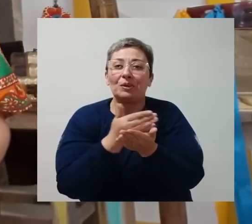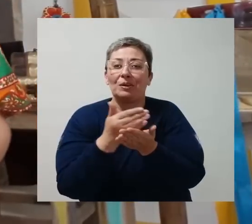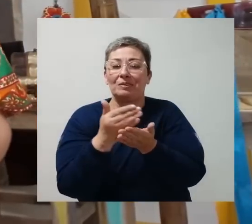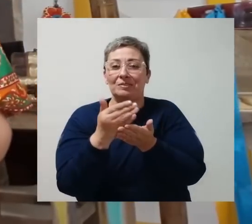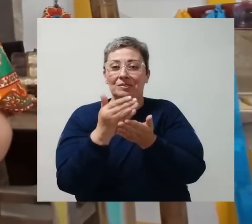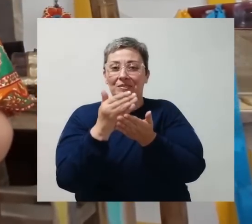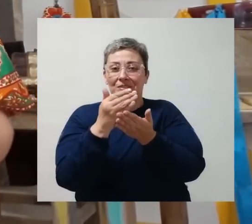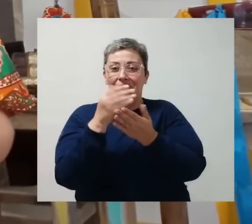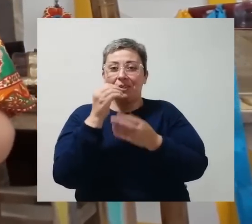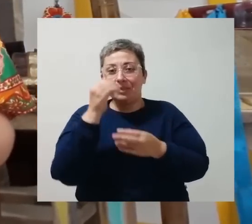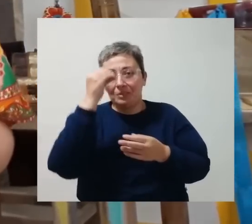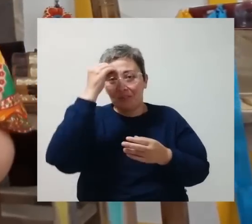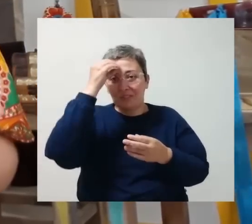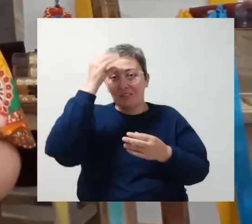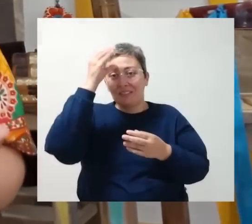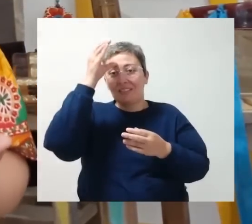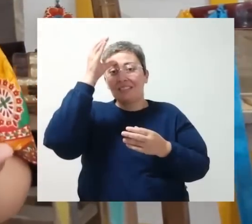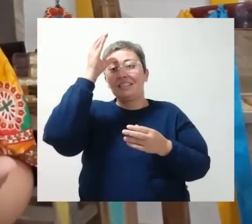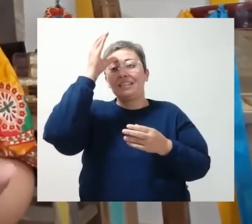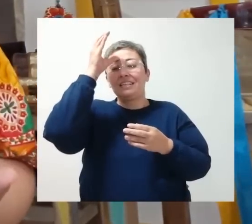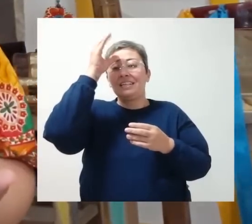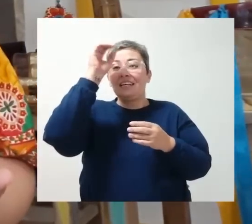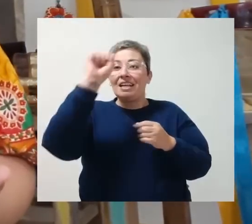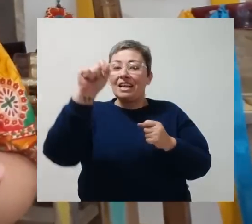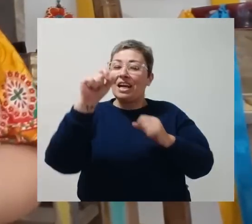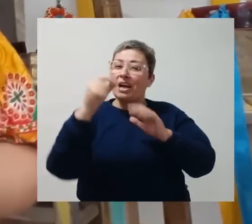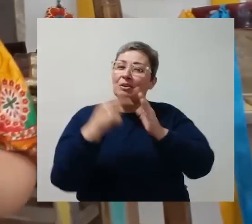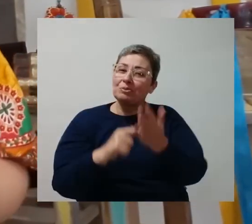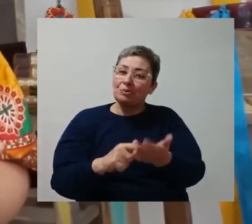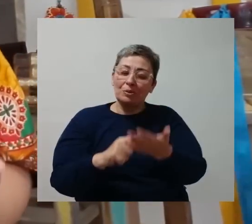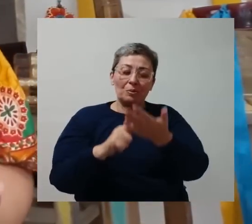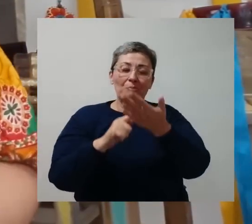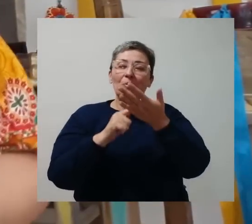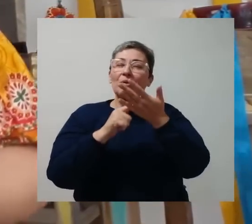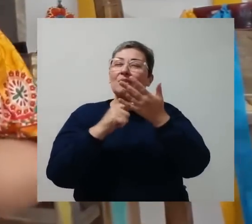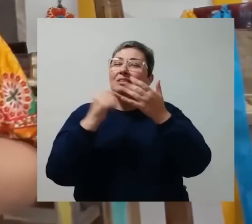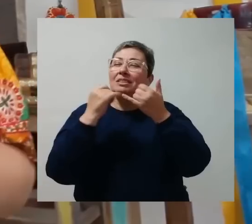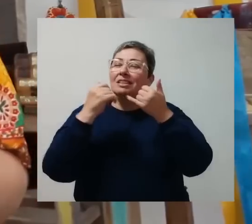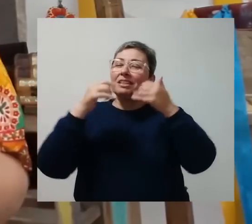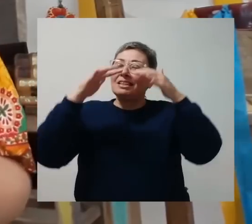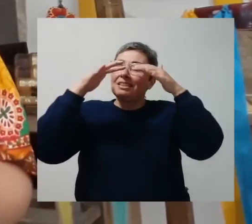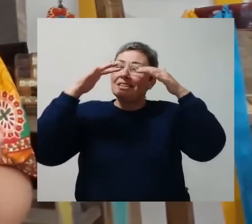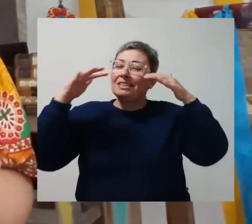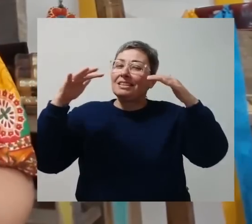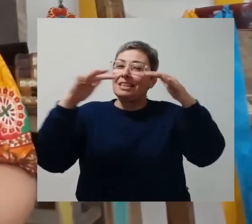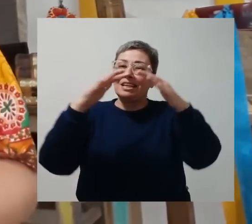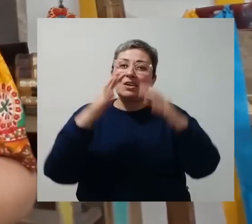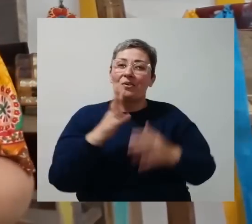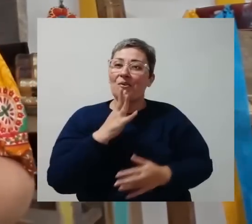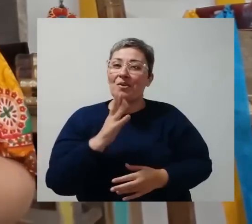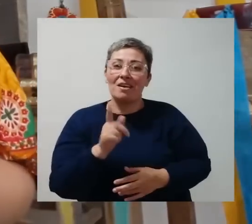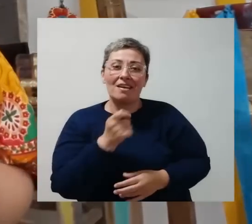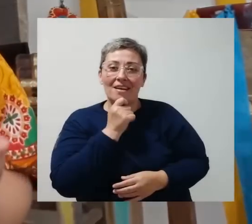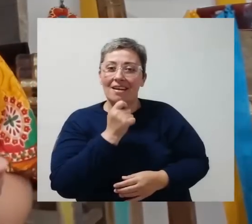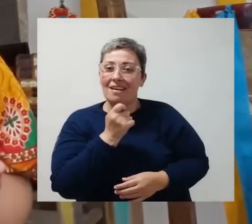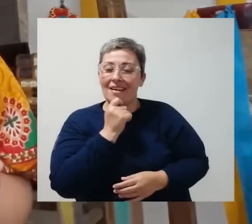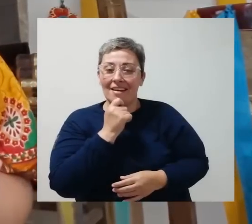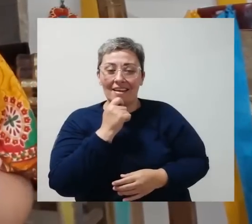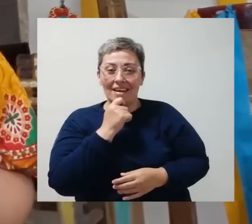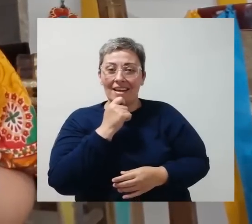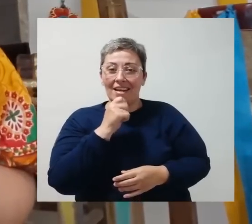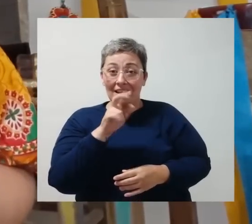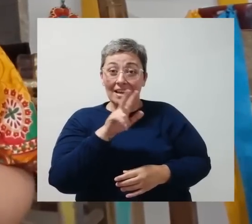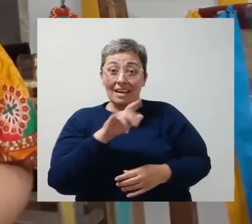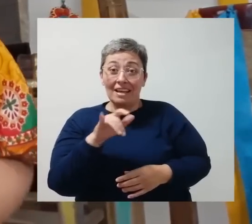sonho. O conhecimento nos leva para as terras